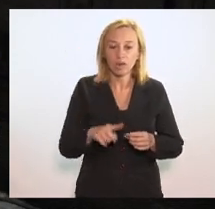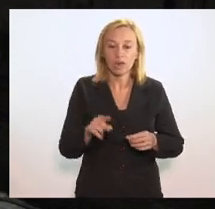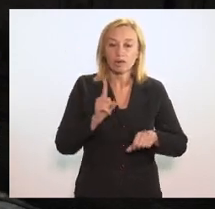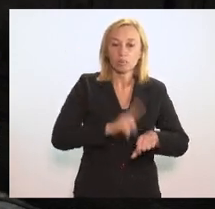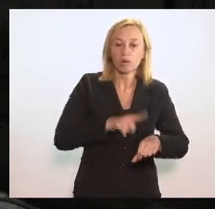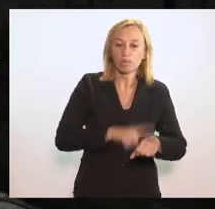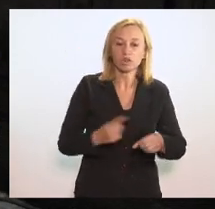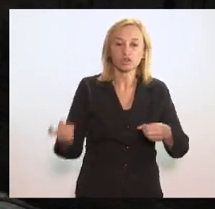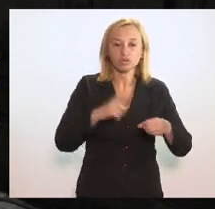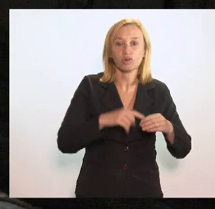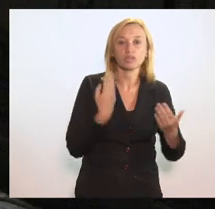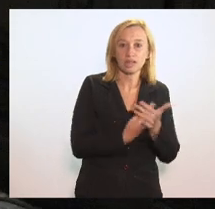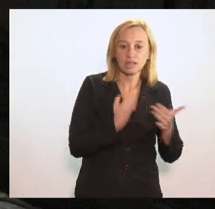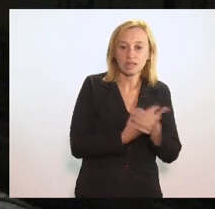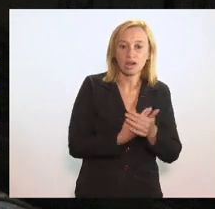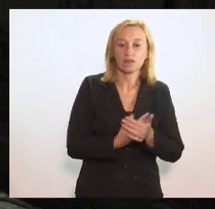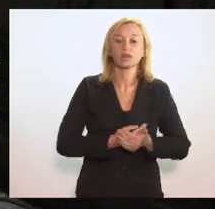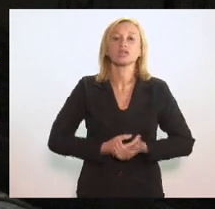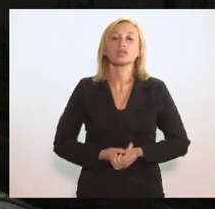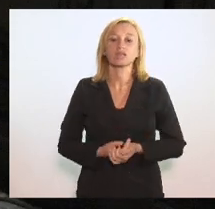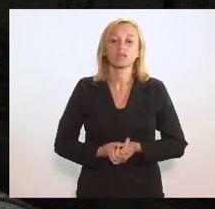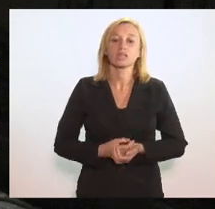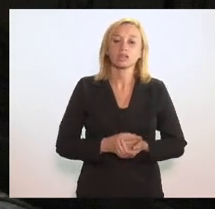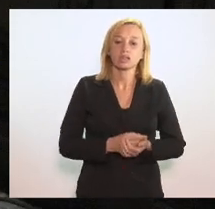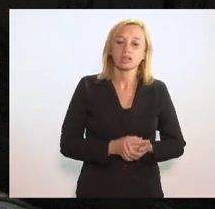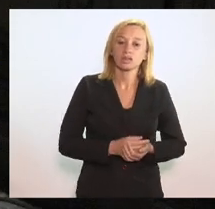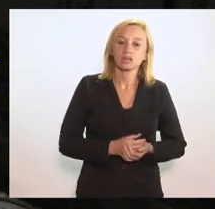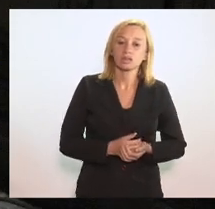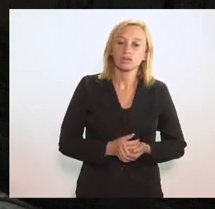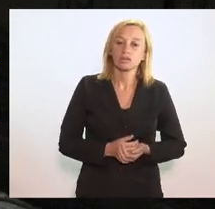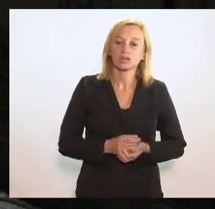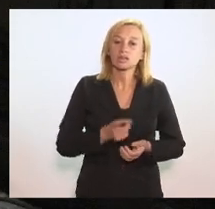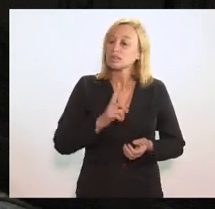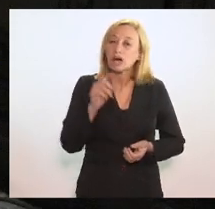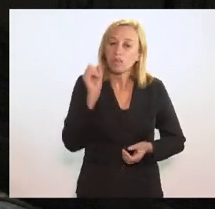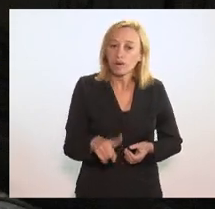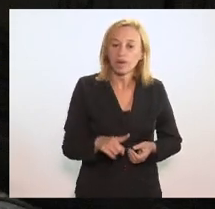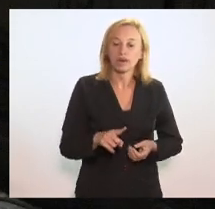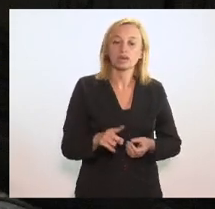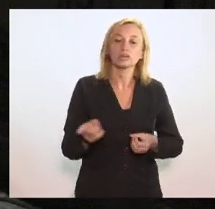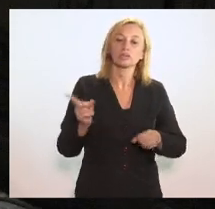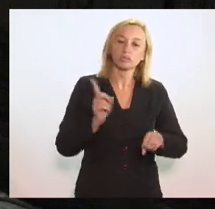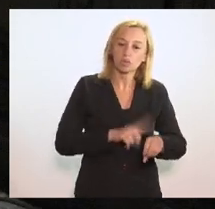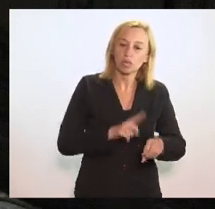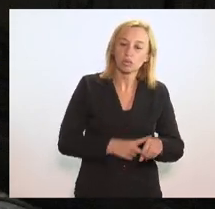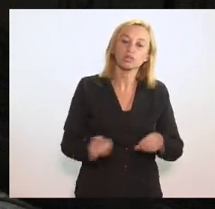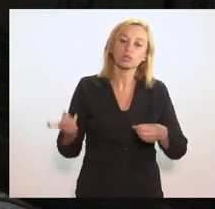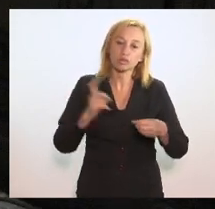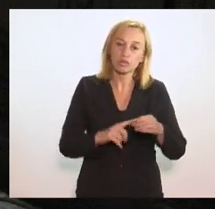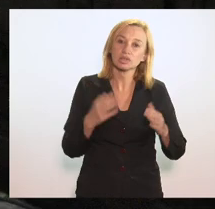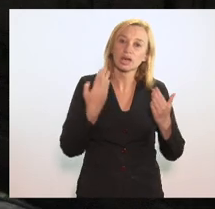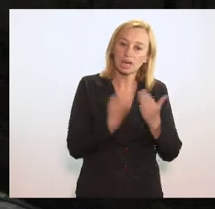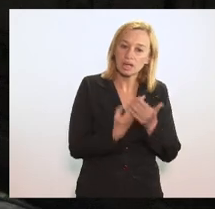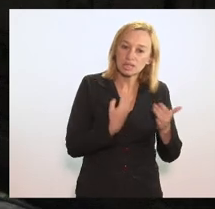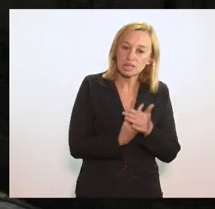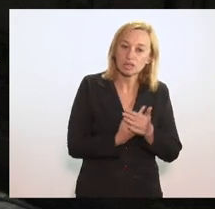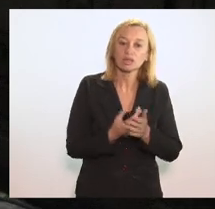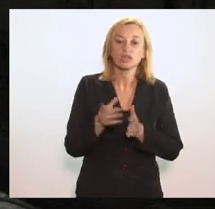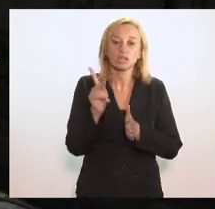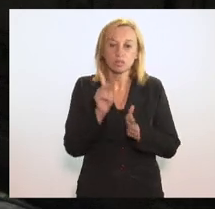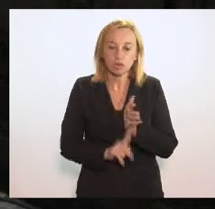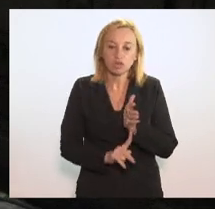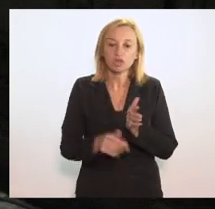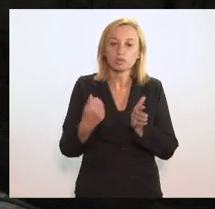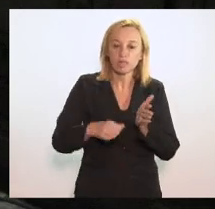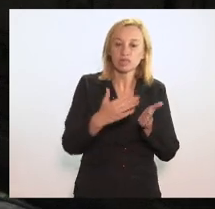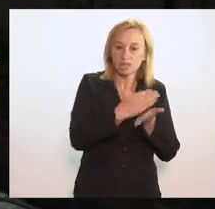de volta às aulas. Dessa forma, a priori, a minha posição é que não é o momento de retorno às aulas e que o projeto